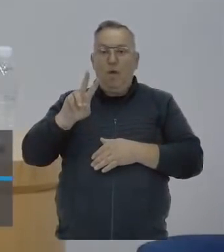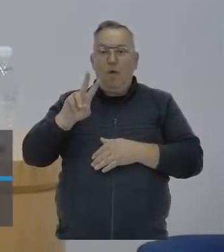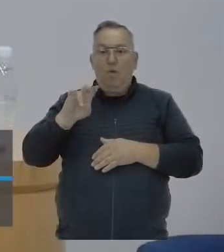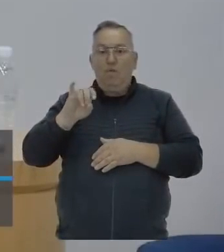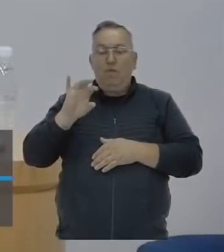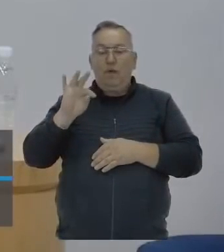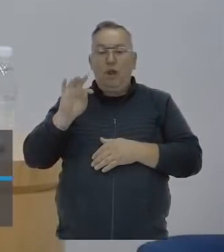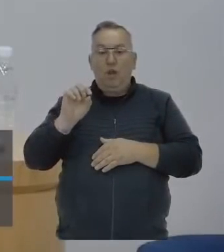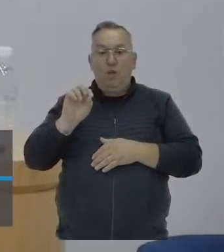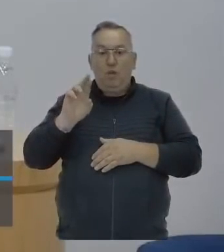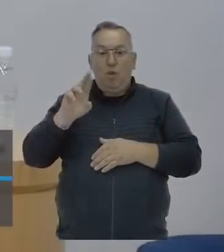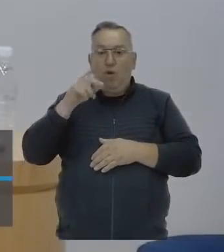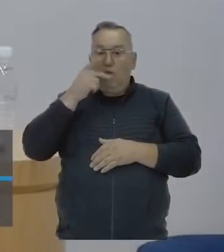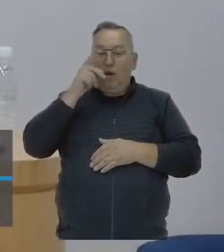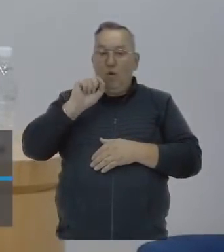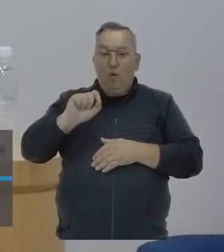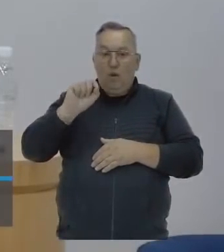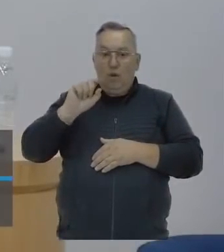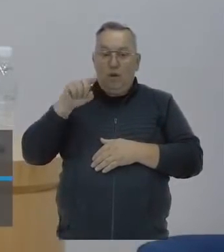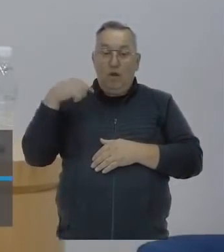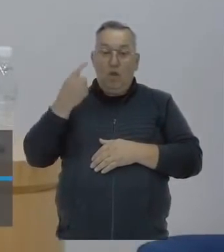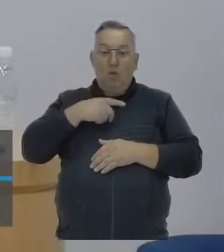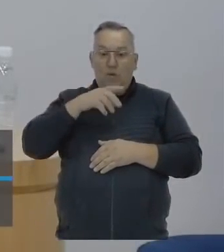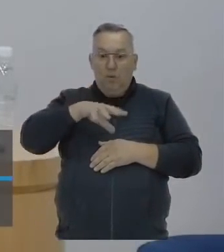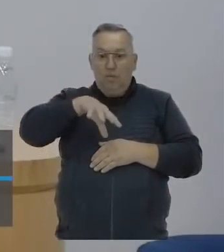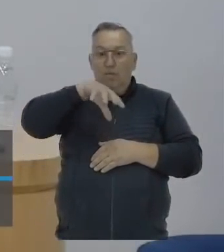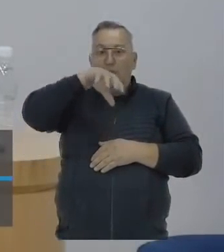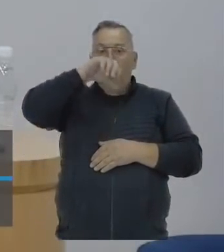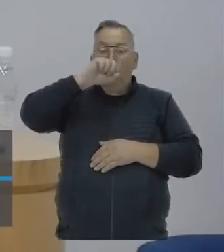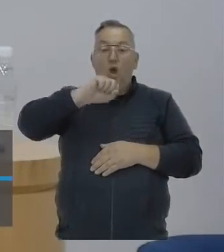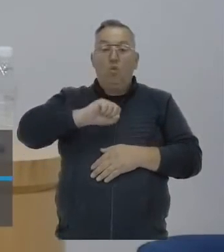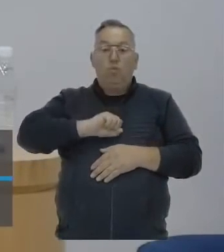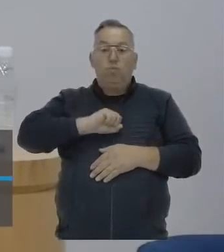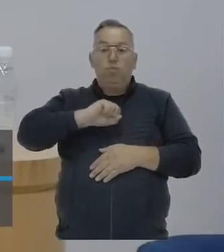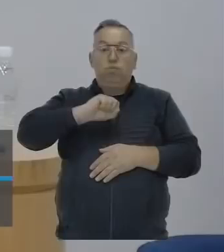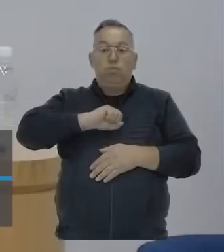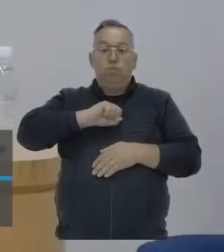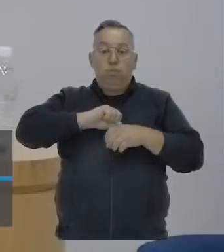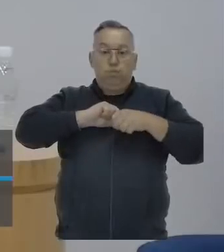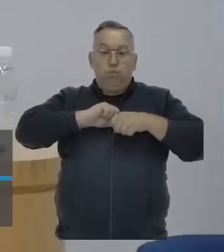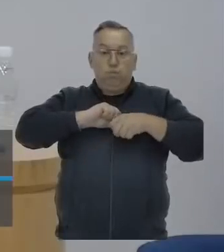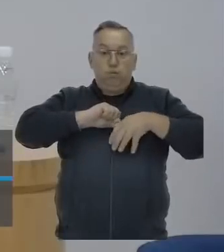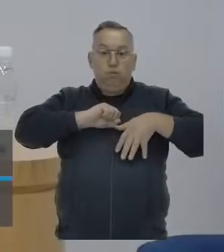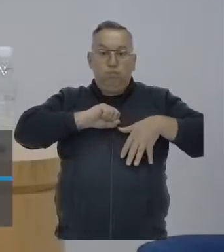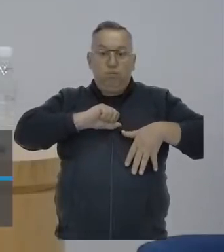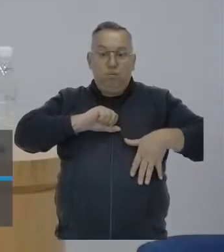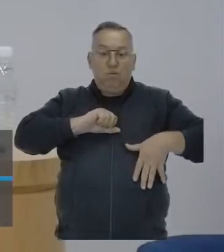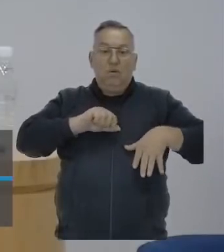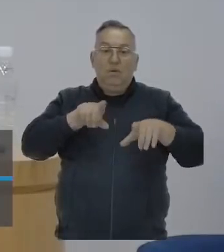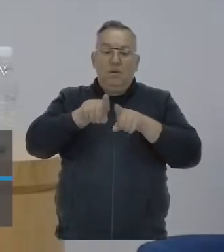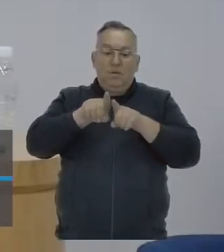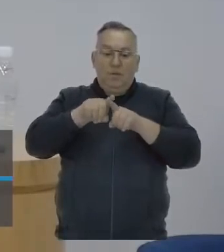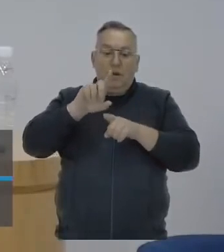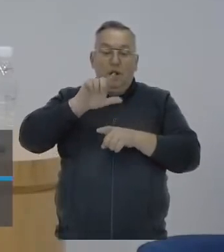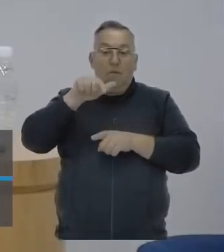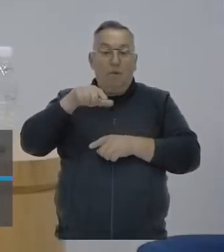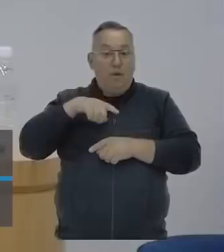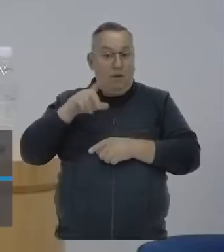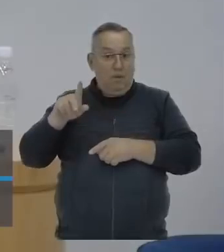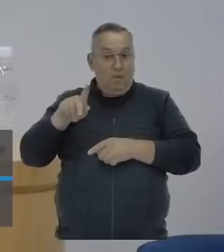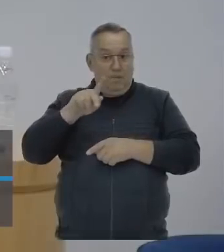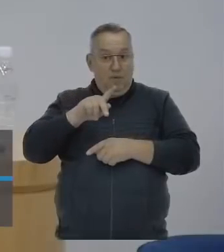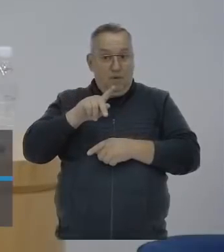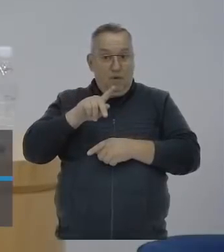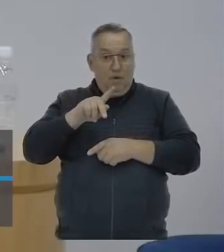ele acertou, ele falou assim, respiramos para o coração bombear sangue para o nosso corpo, para depois respirar. E aí tem um professor também